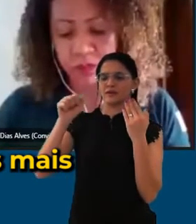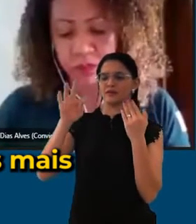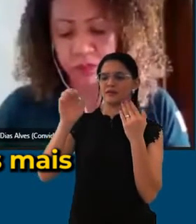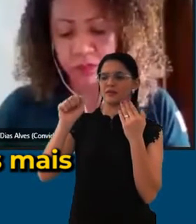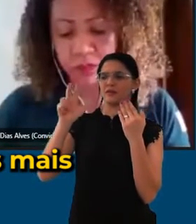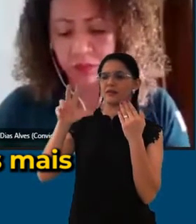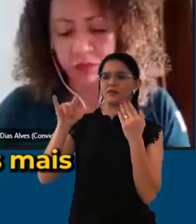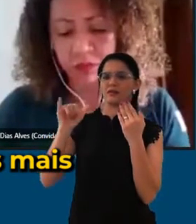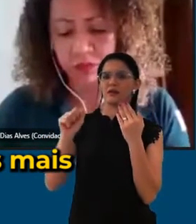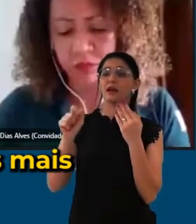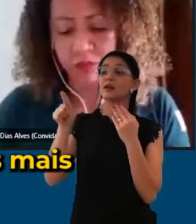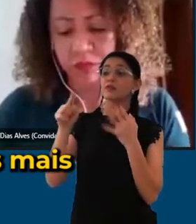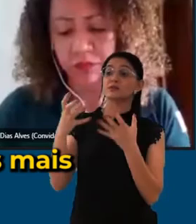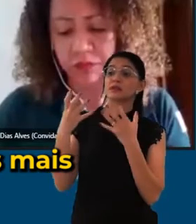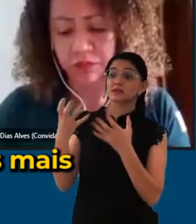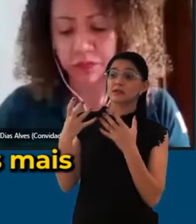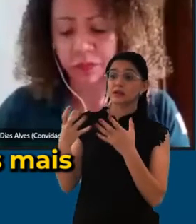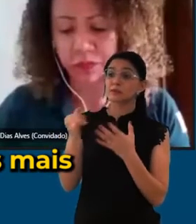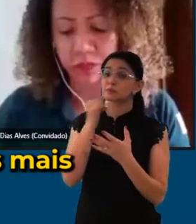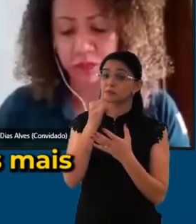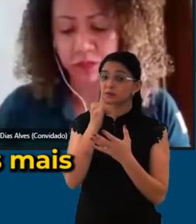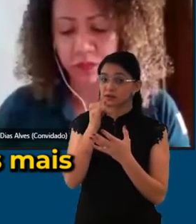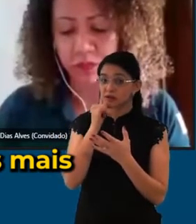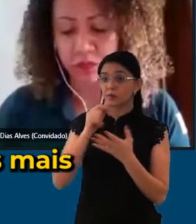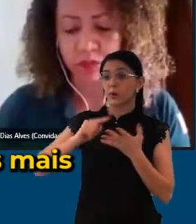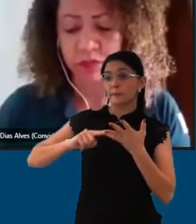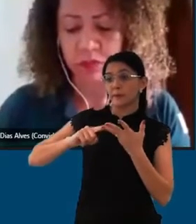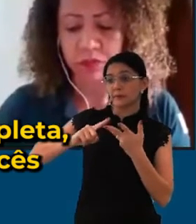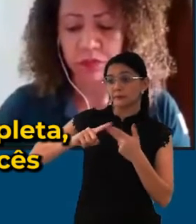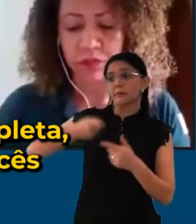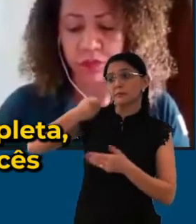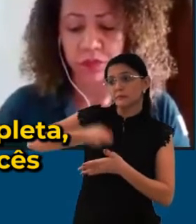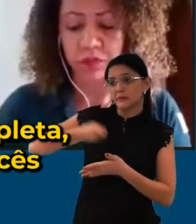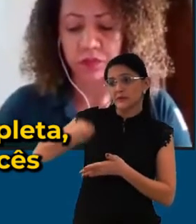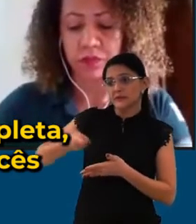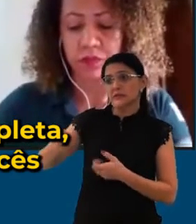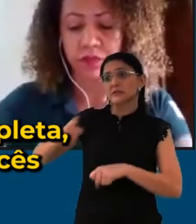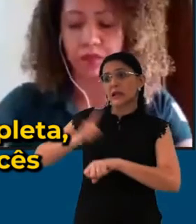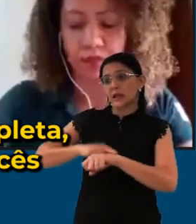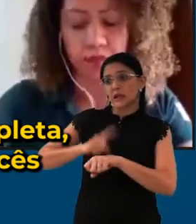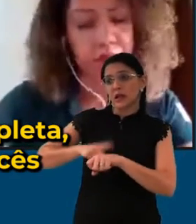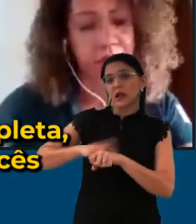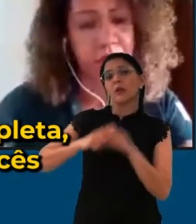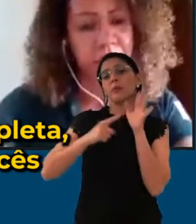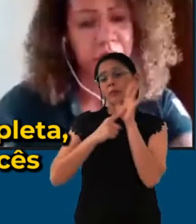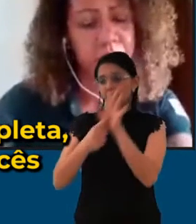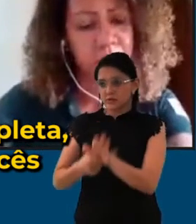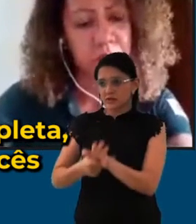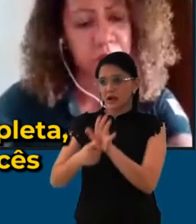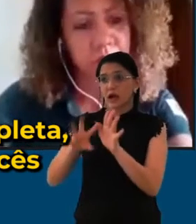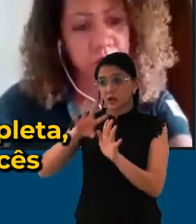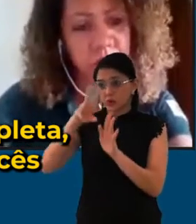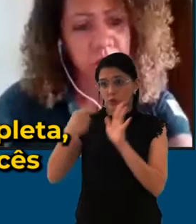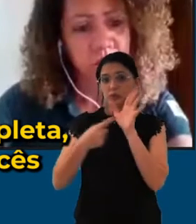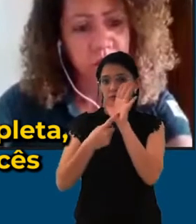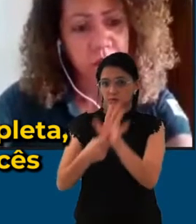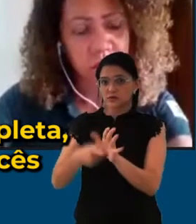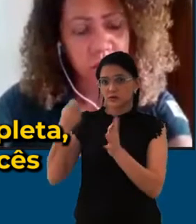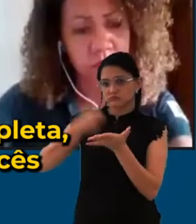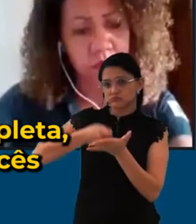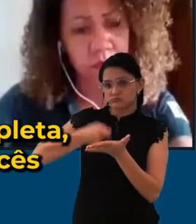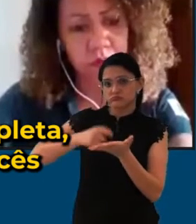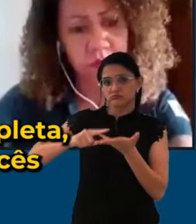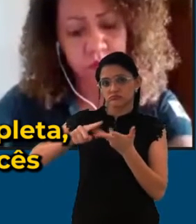para incorporar essas últimas exigências ao PRAD, né? Isso, e apresentar o PRAD de forma completa já com essas últimas